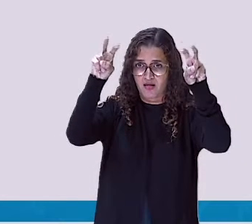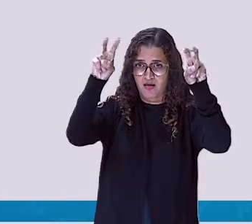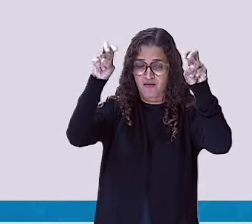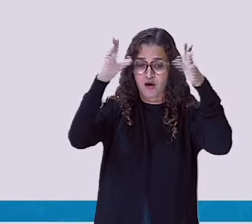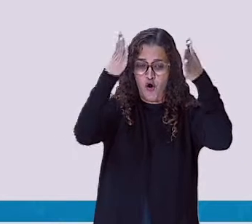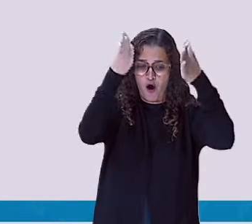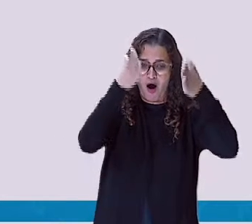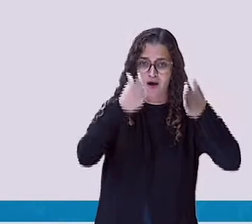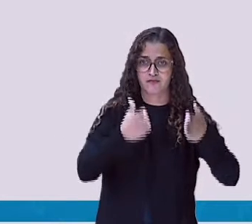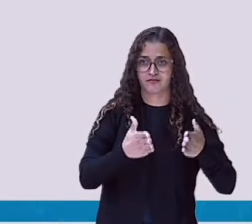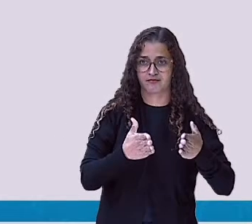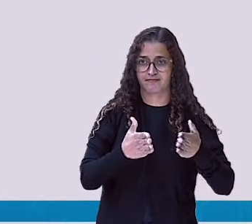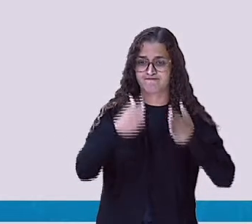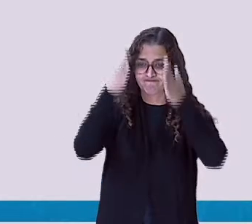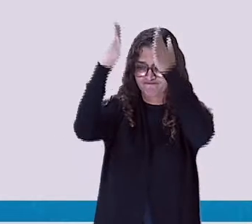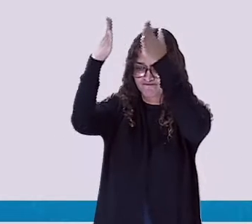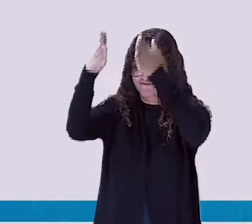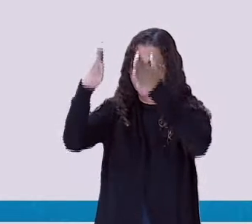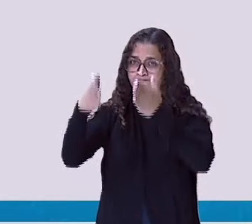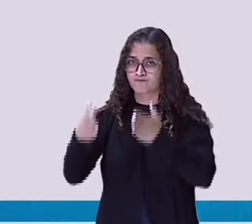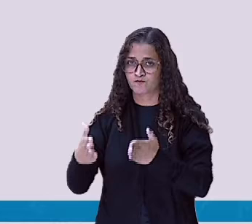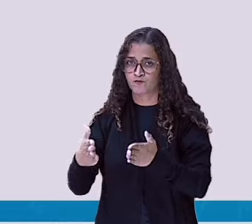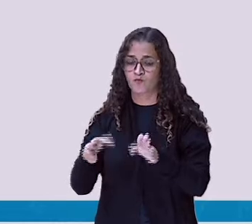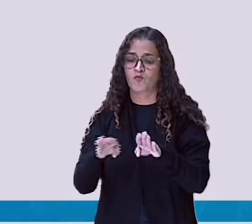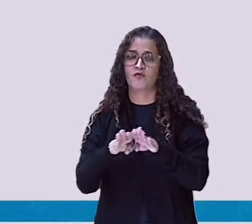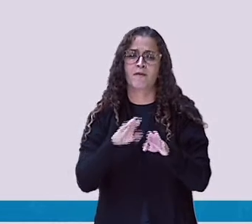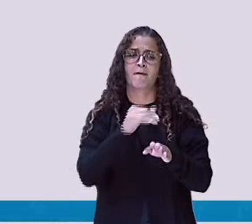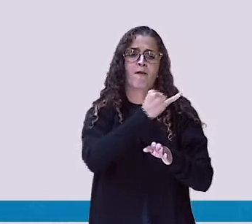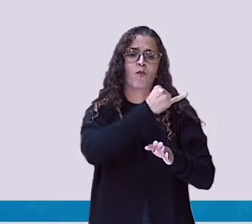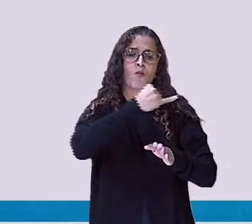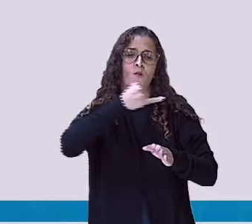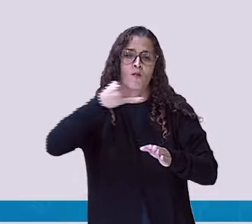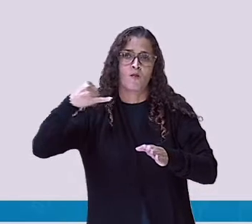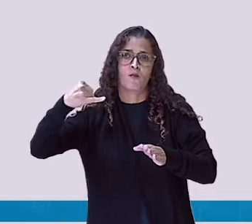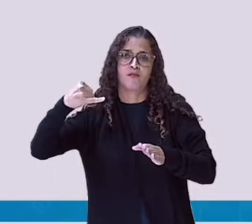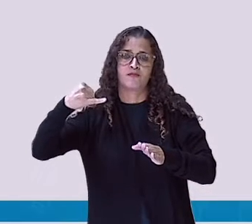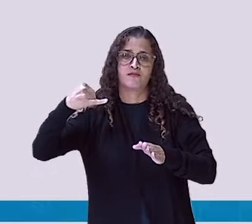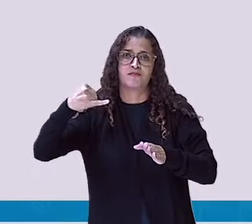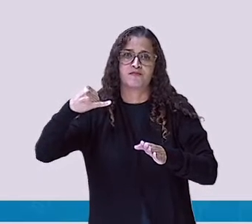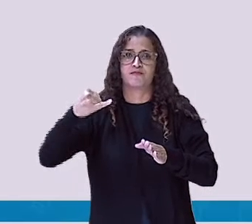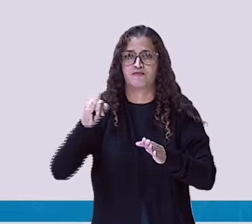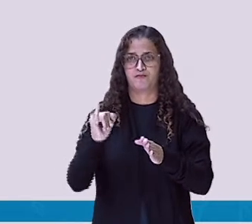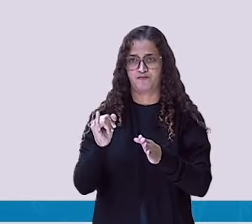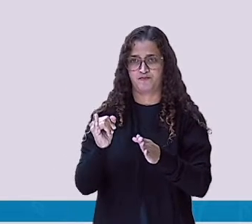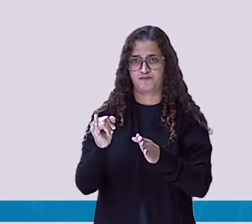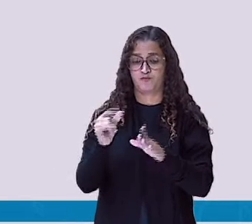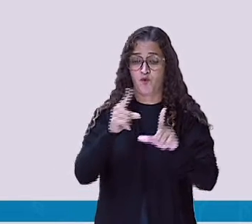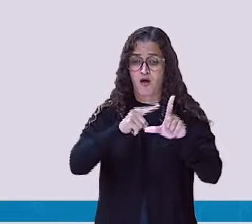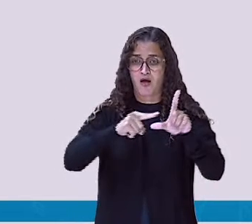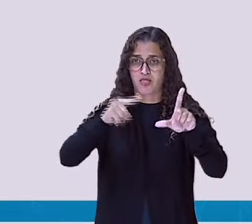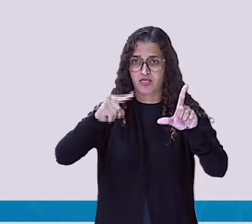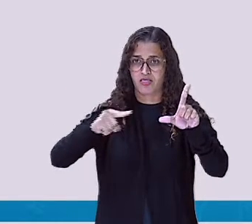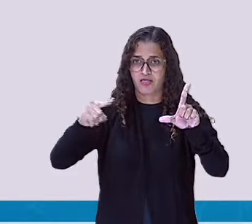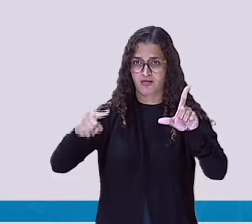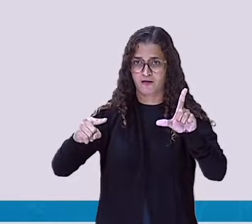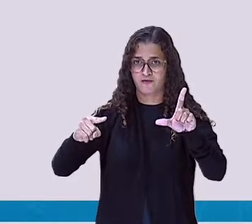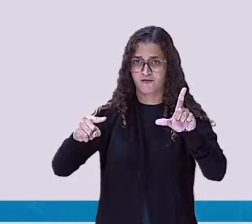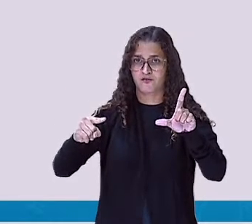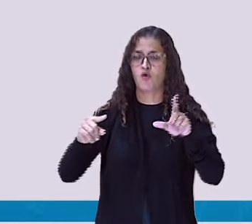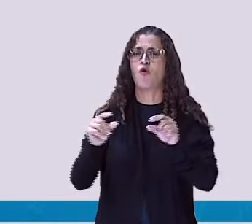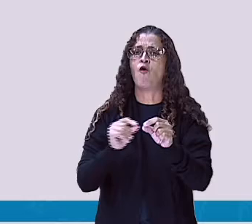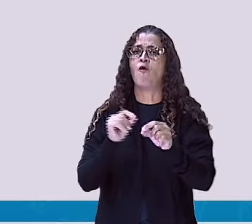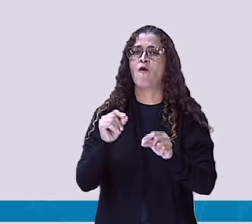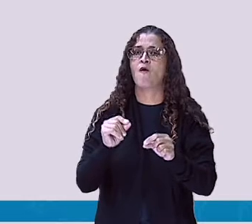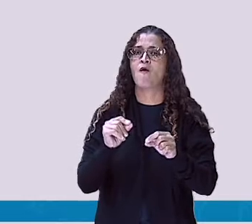colunas e linhas, ok? Temos em gráficos fonte, onde